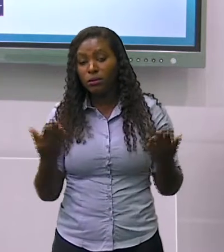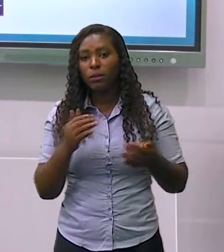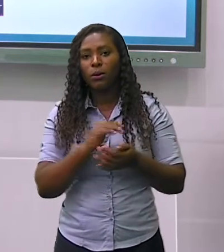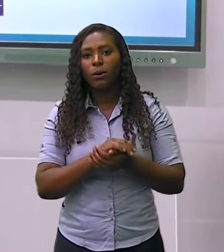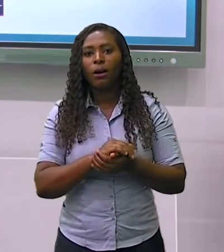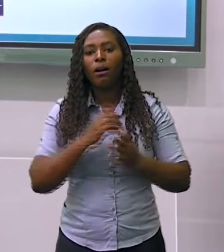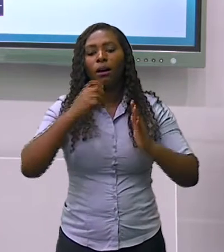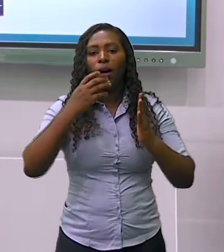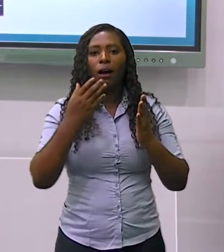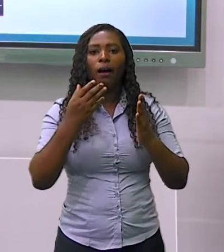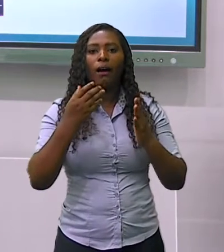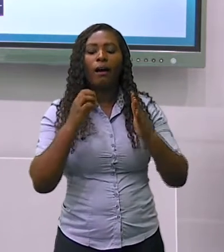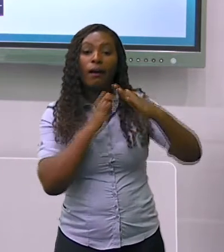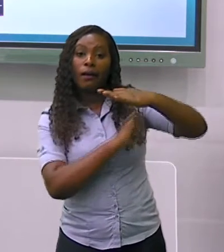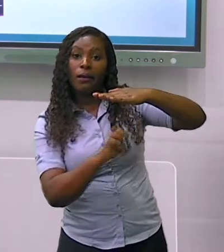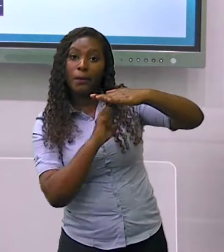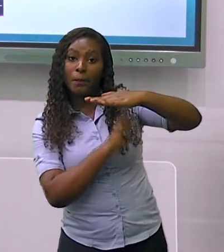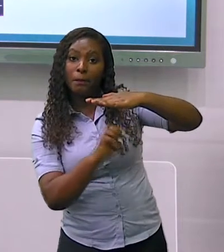processo é chamado de